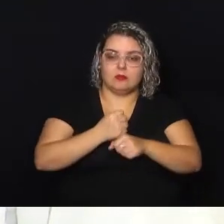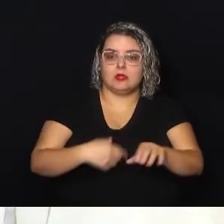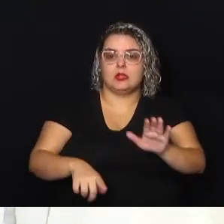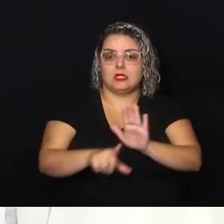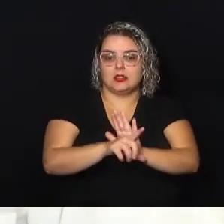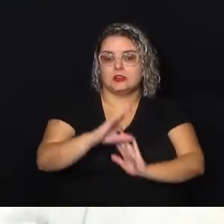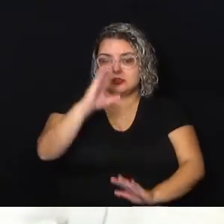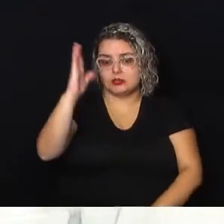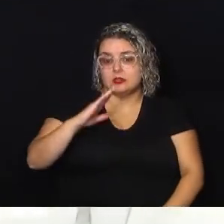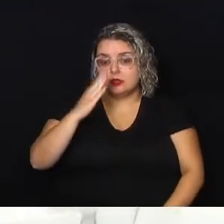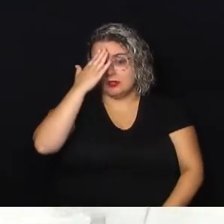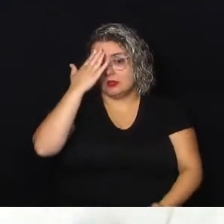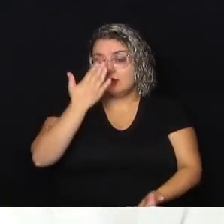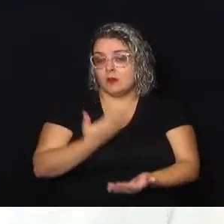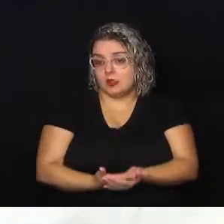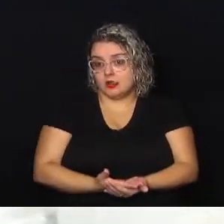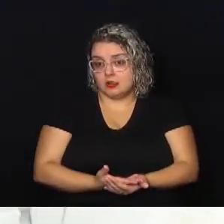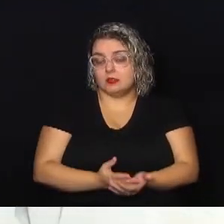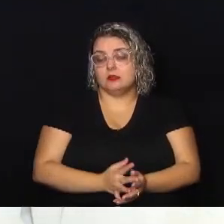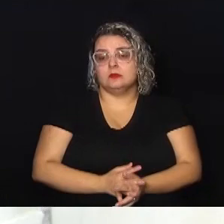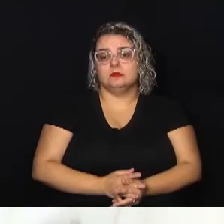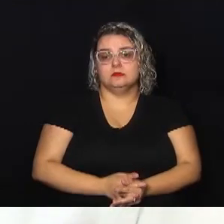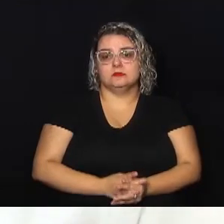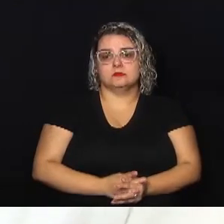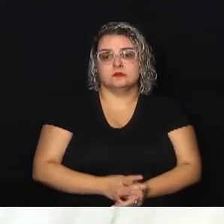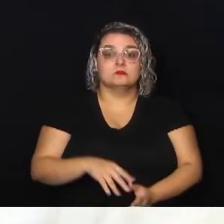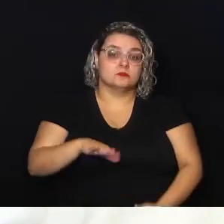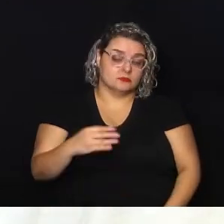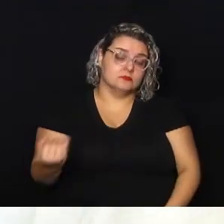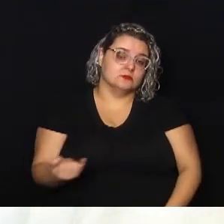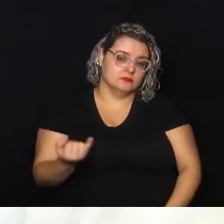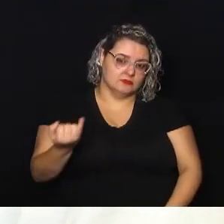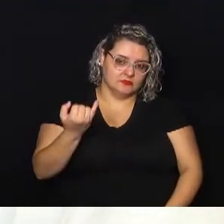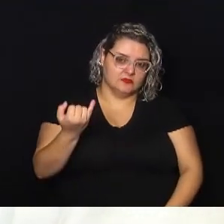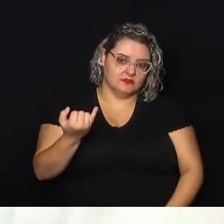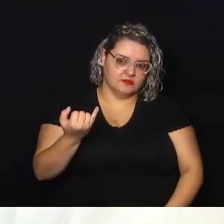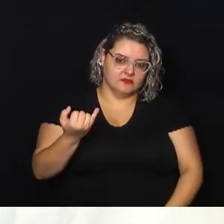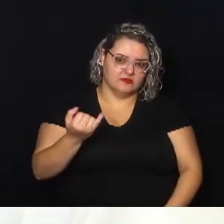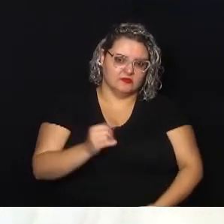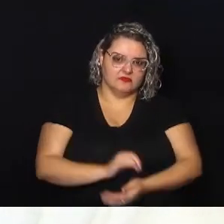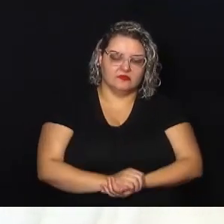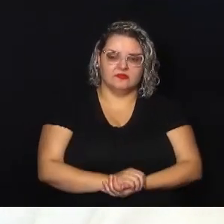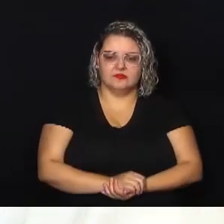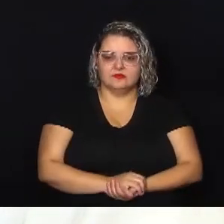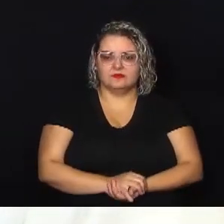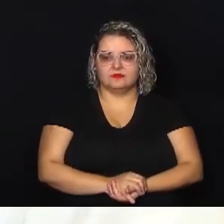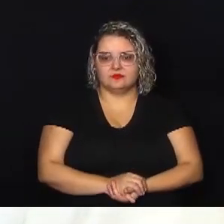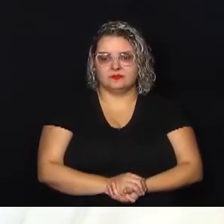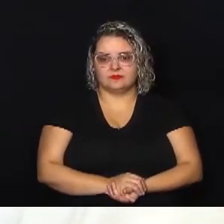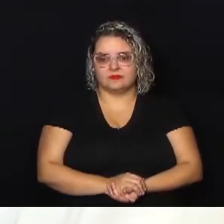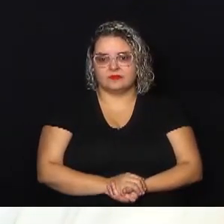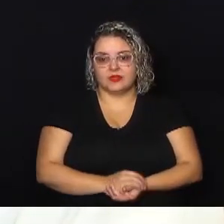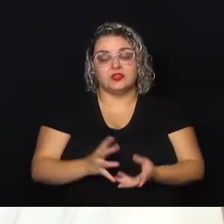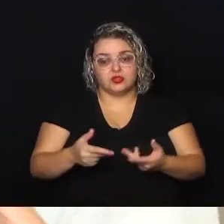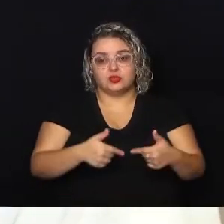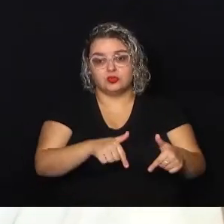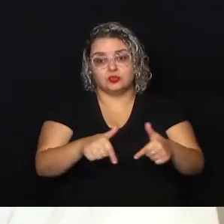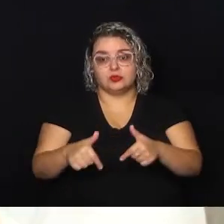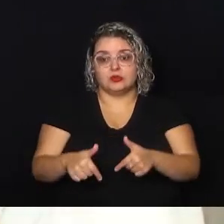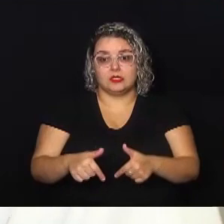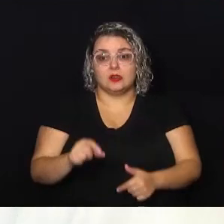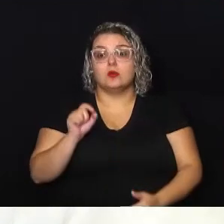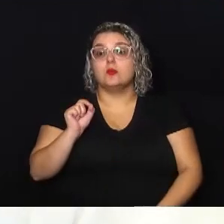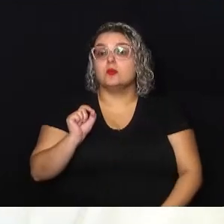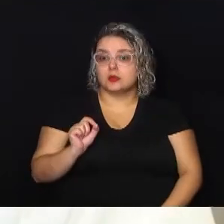fortalecer a legislação brasileira acredito que o mais importante assim que a gente